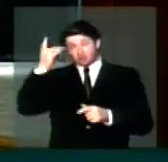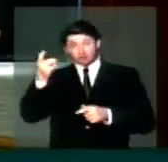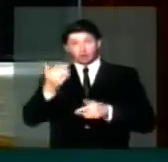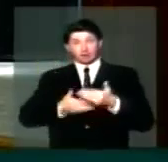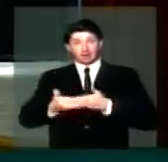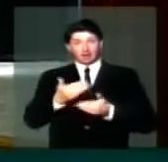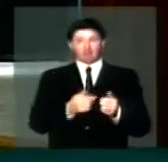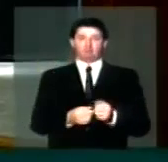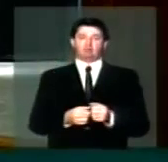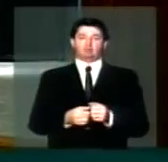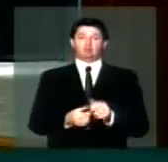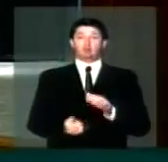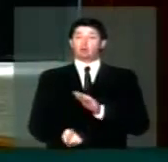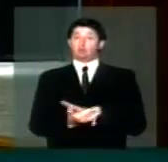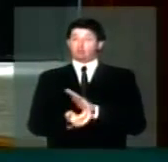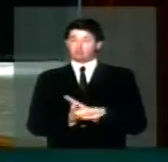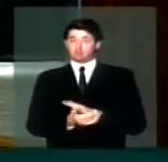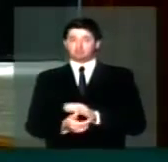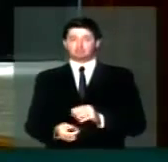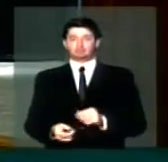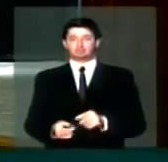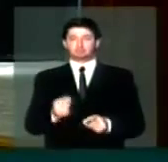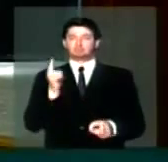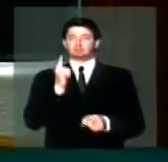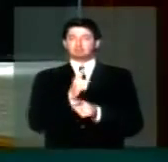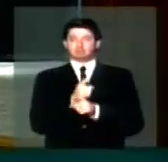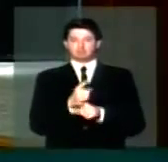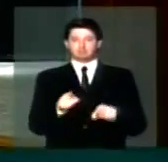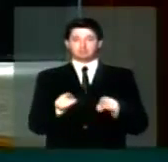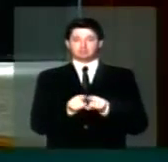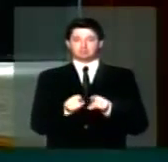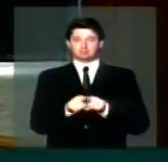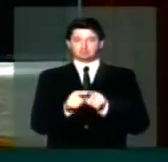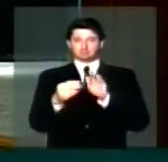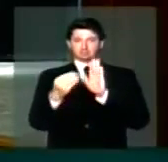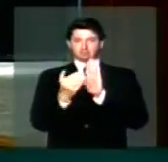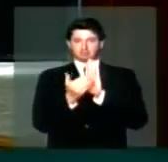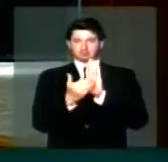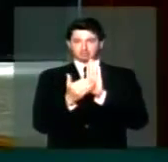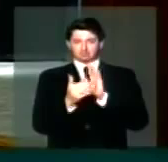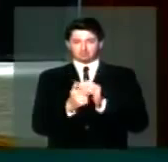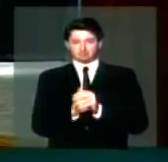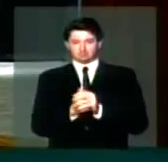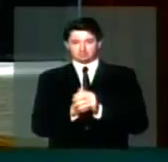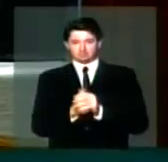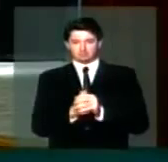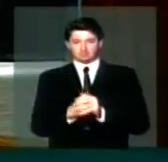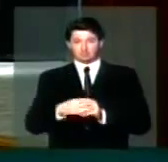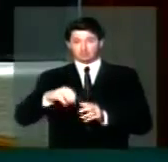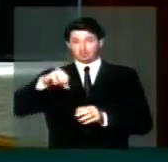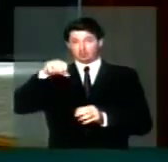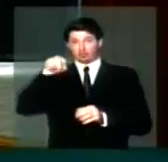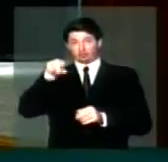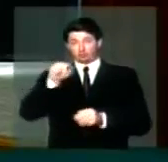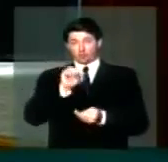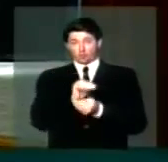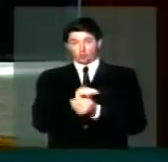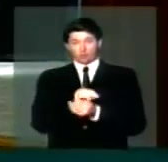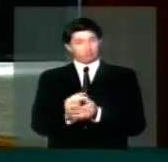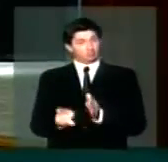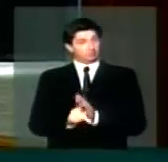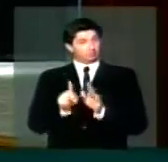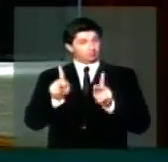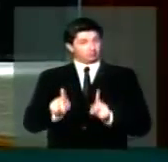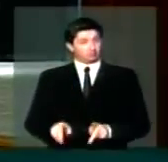e corrupção. E encontramos nesta agência quase 9.000 contas de